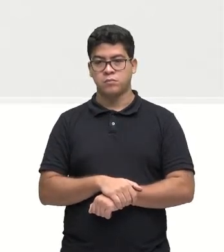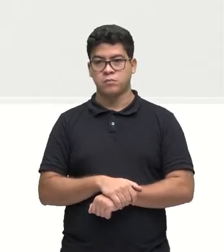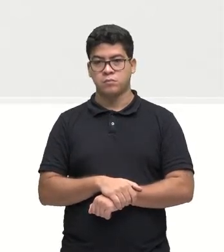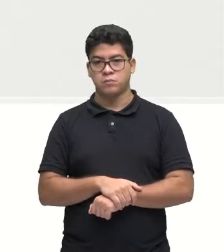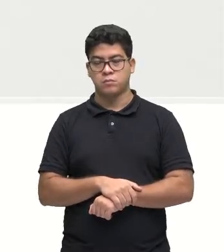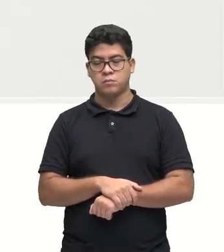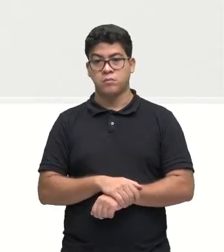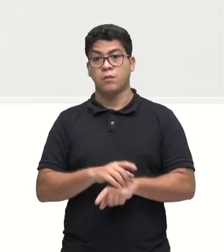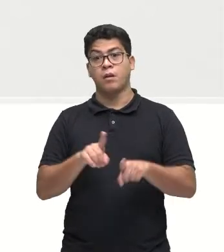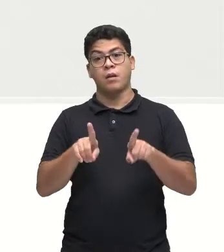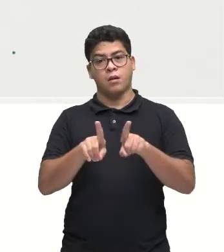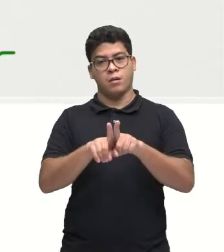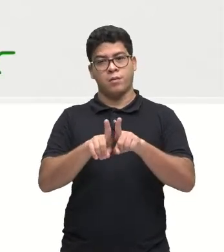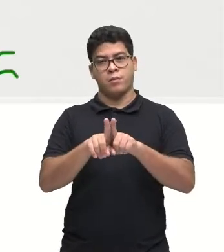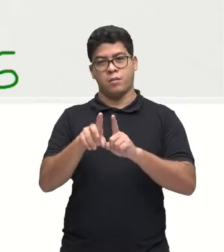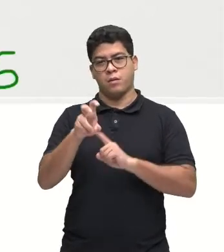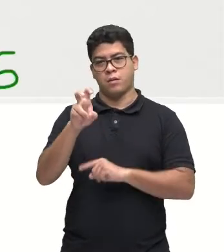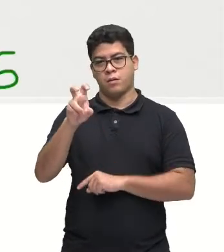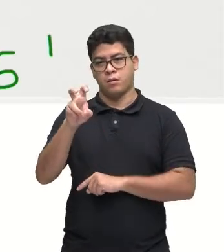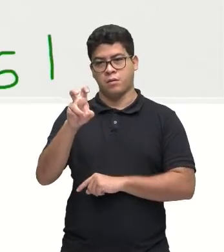em 5 dias.